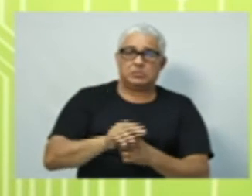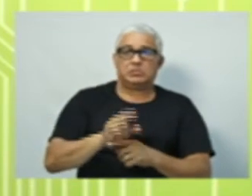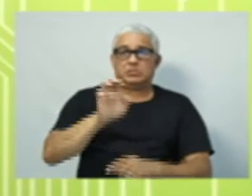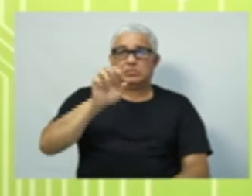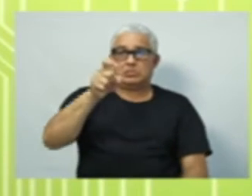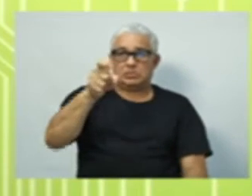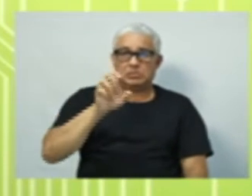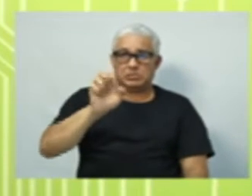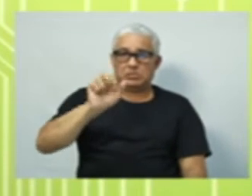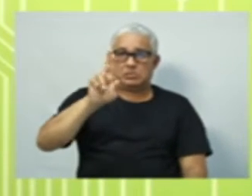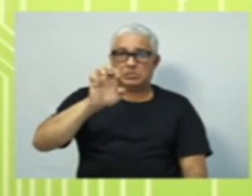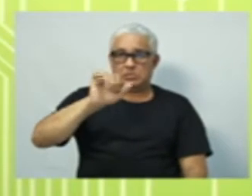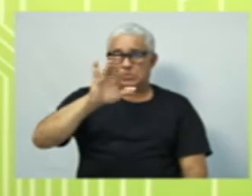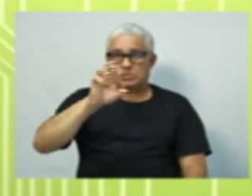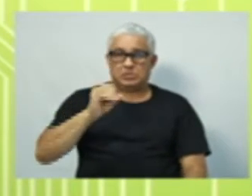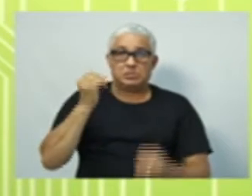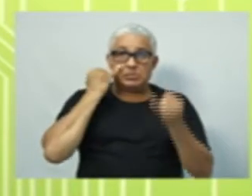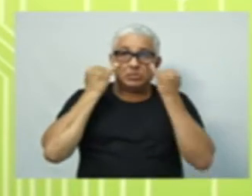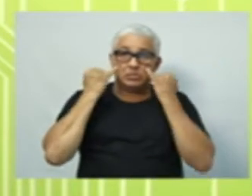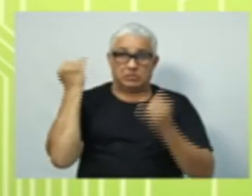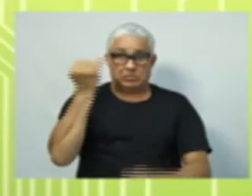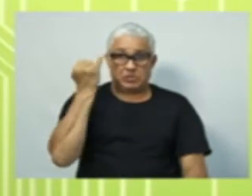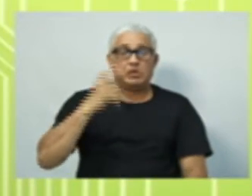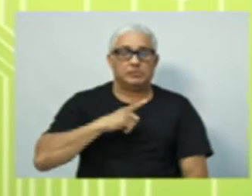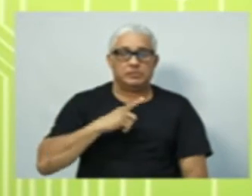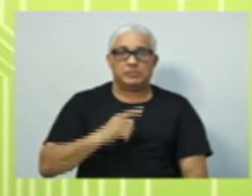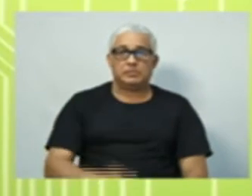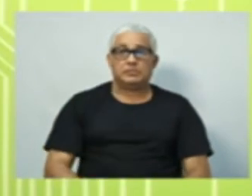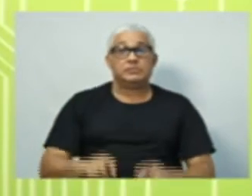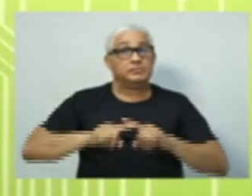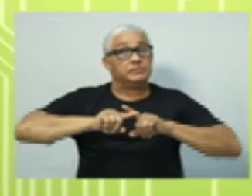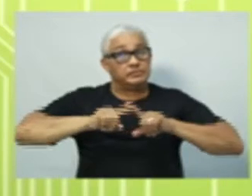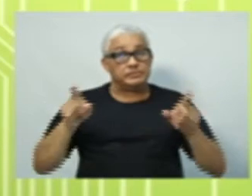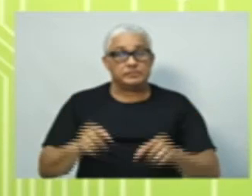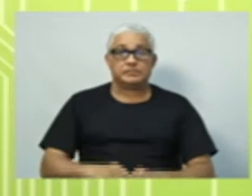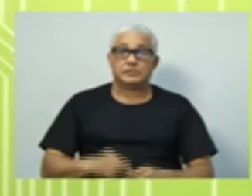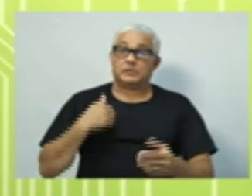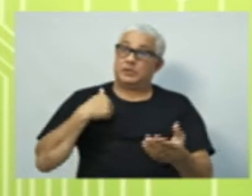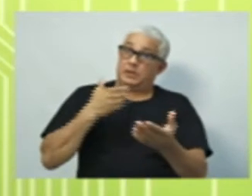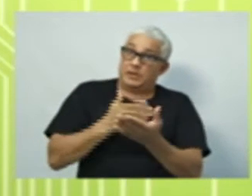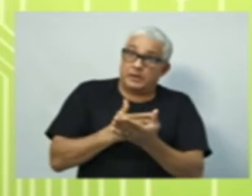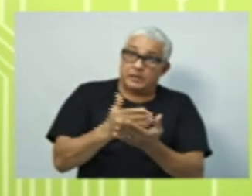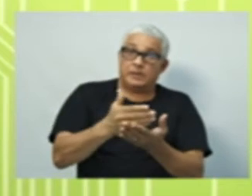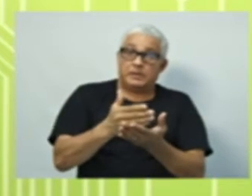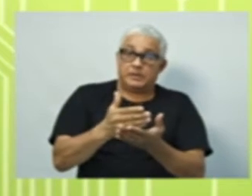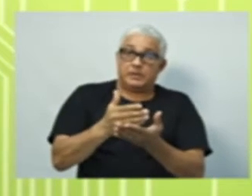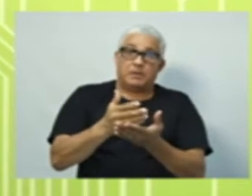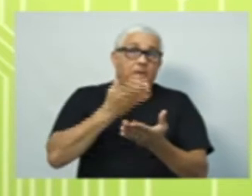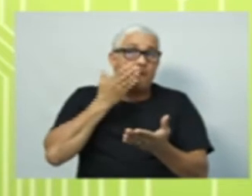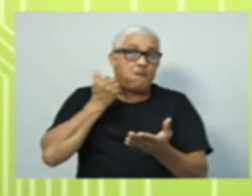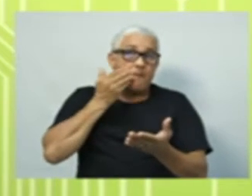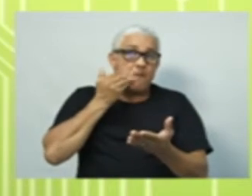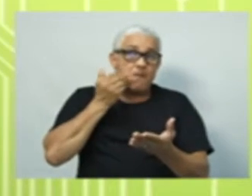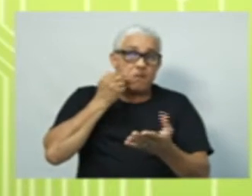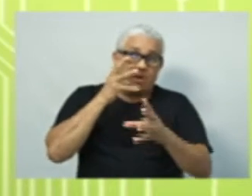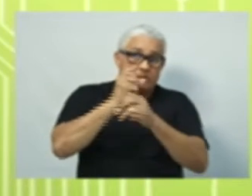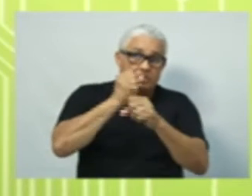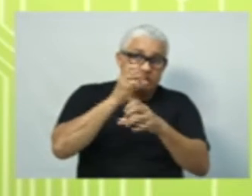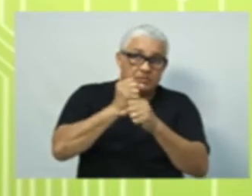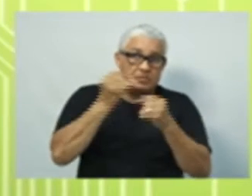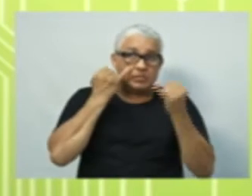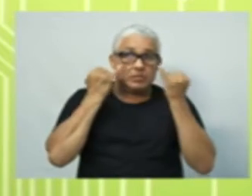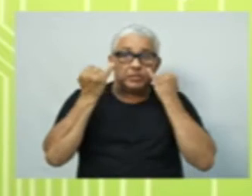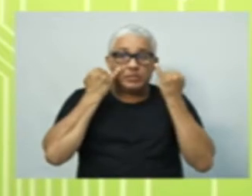traz informações importantes trás mas quando eu começar a extrair informações a partir de agora